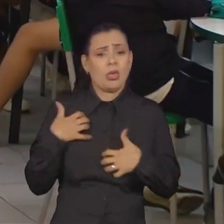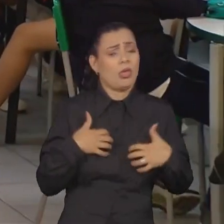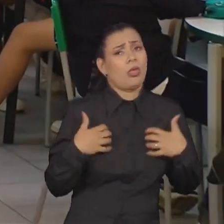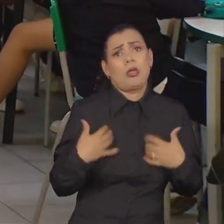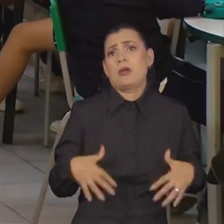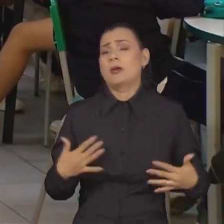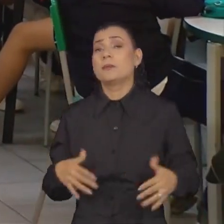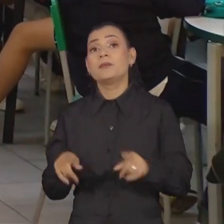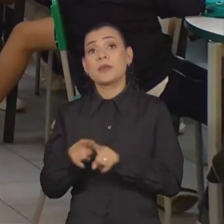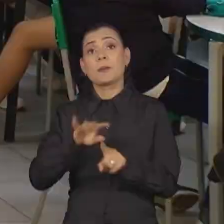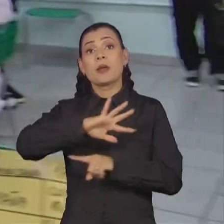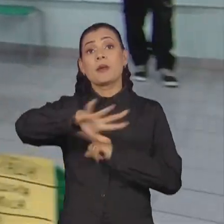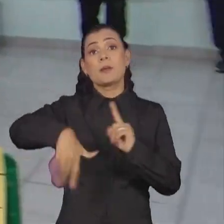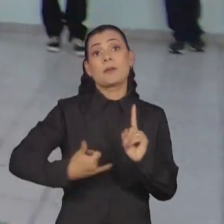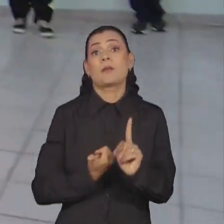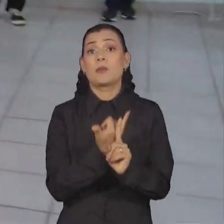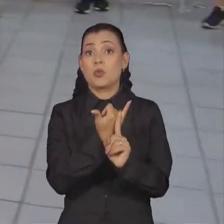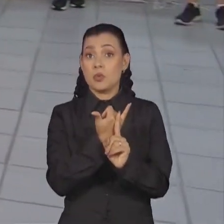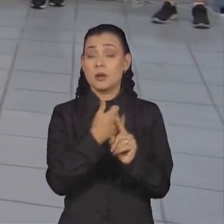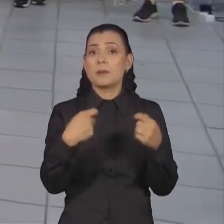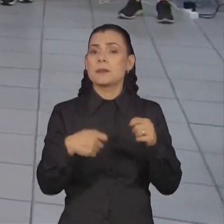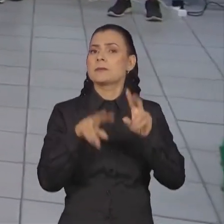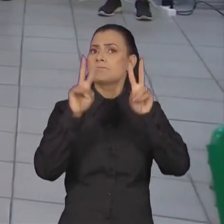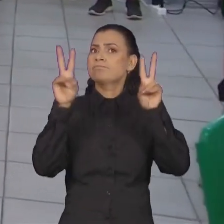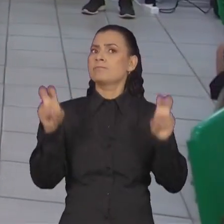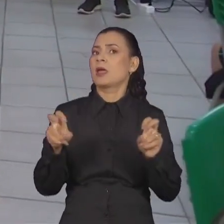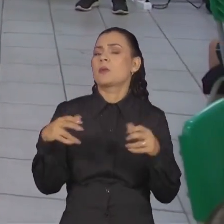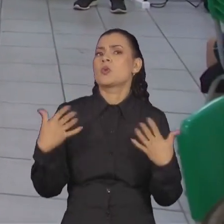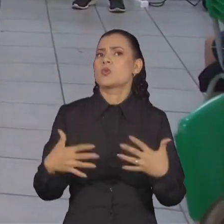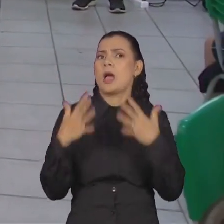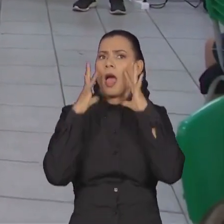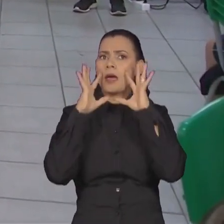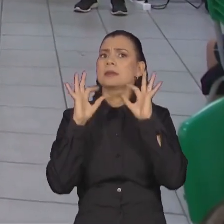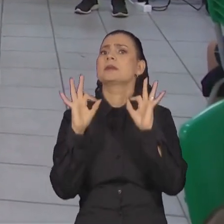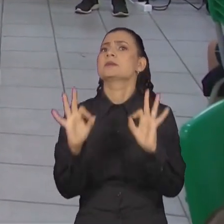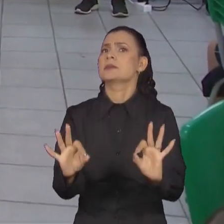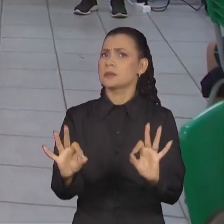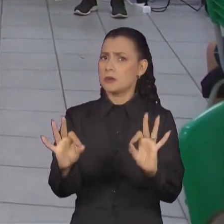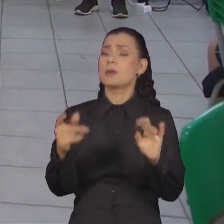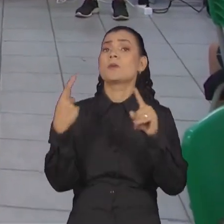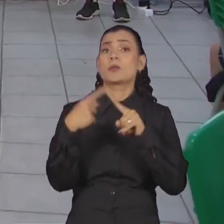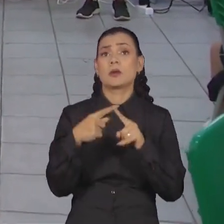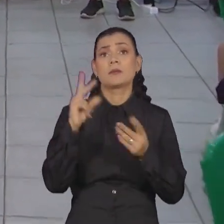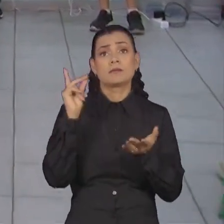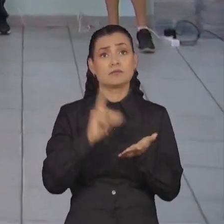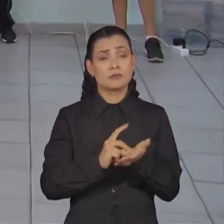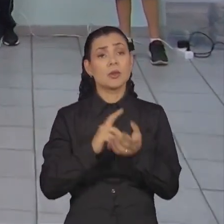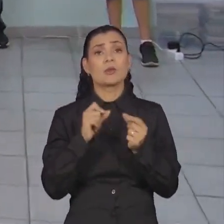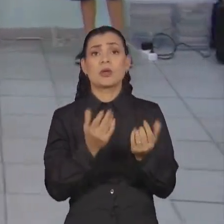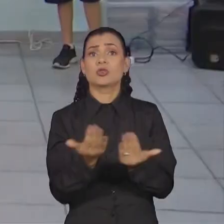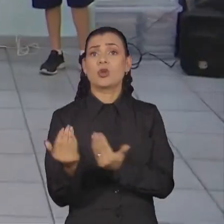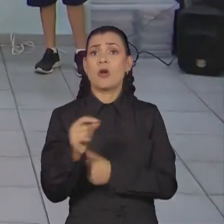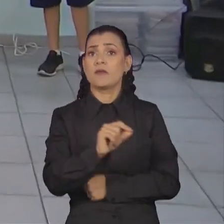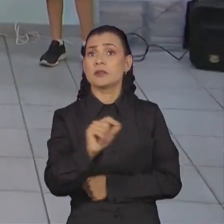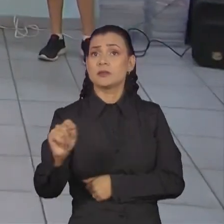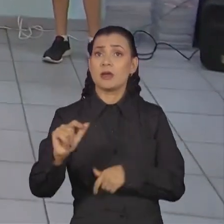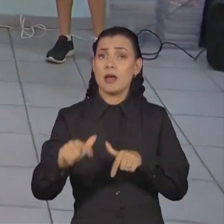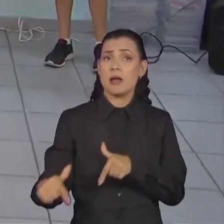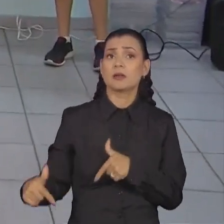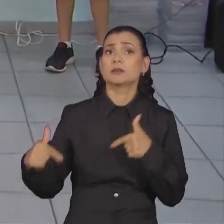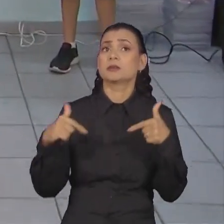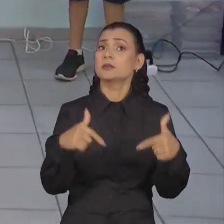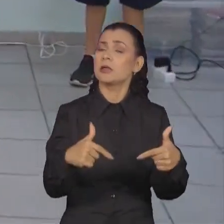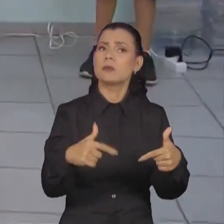o bullying simplesmente hoje ele precisa ser tratado com um maior cuidado, porque a forma como esse jovem está reagindo